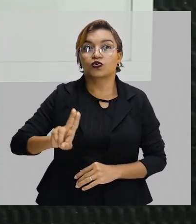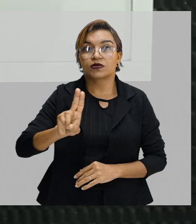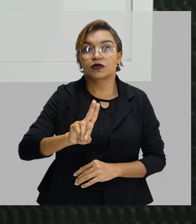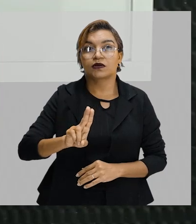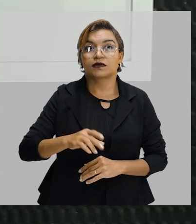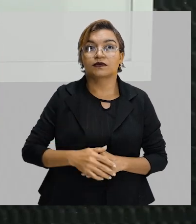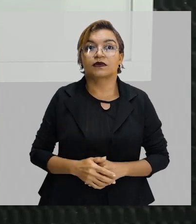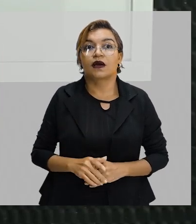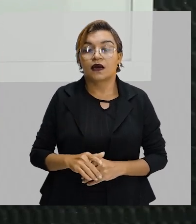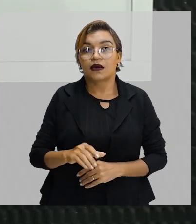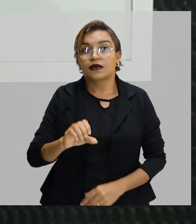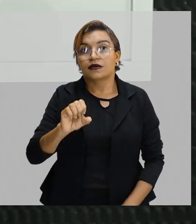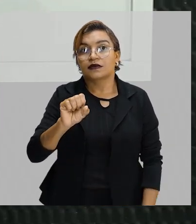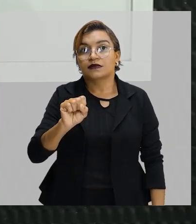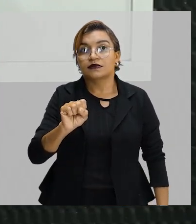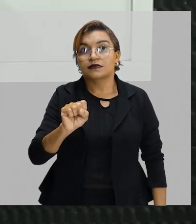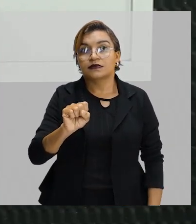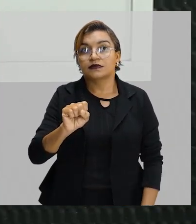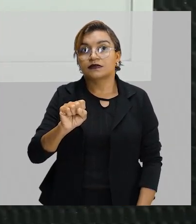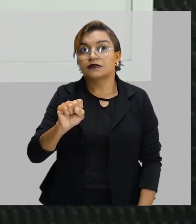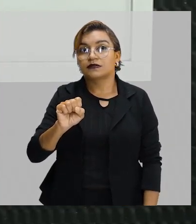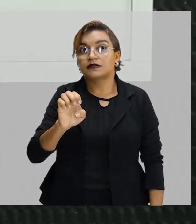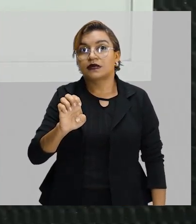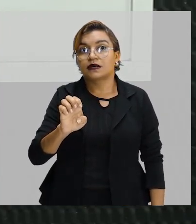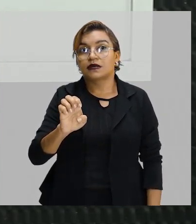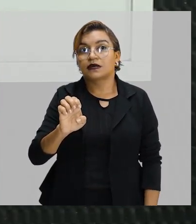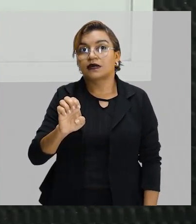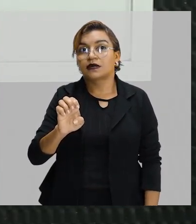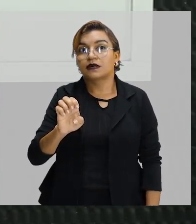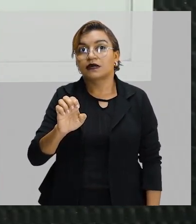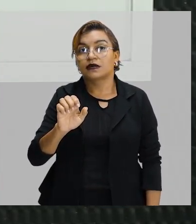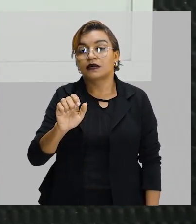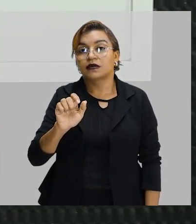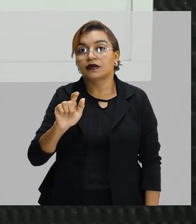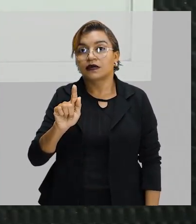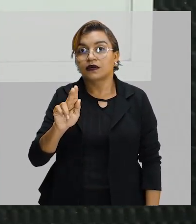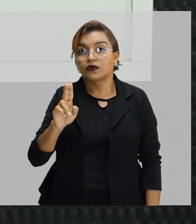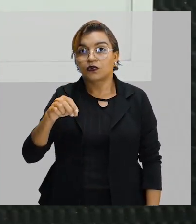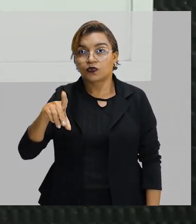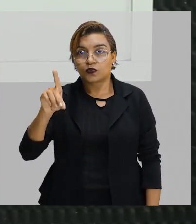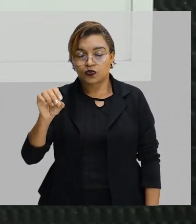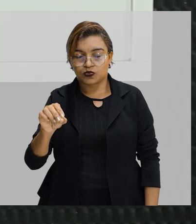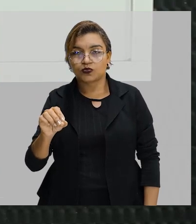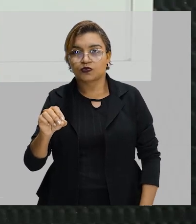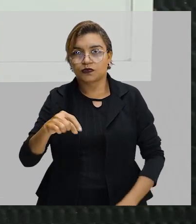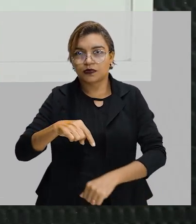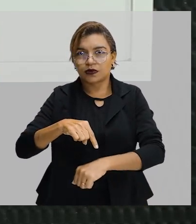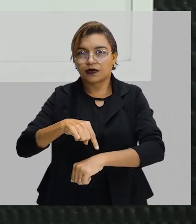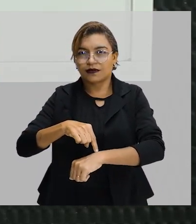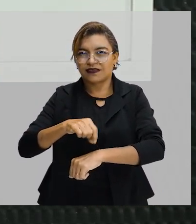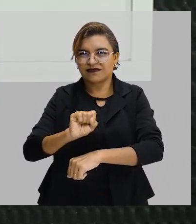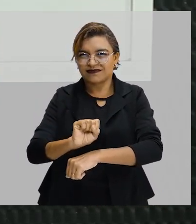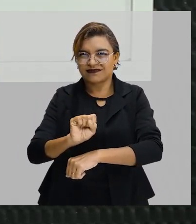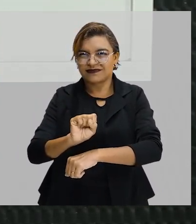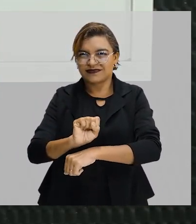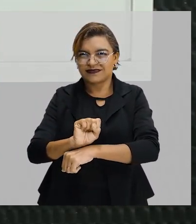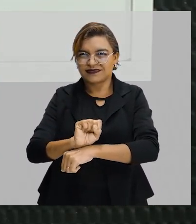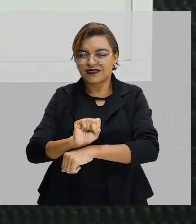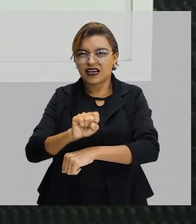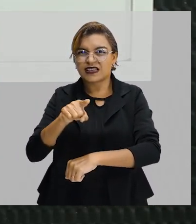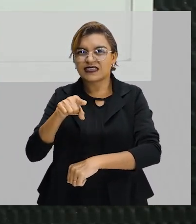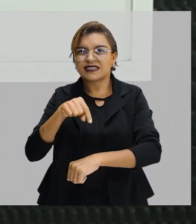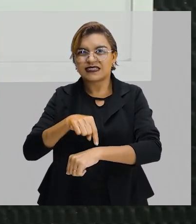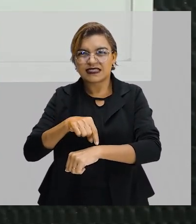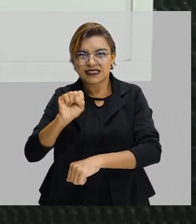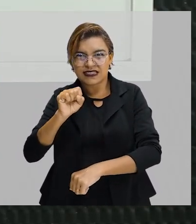segundo. Ok? Quanto à frequência angular, tá certo? Frequência